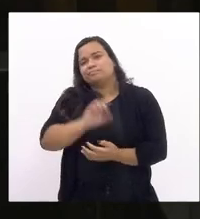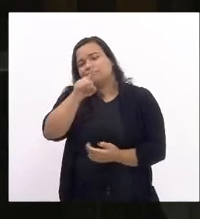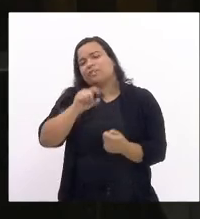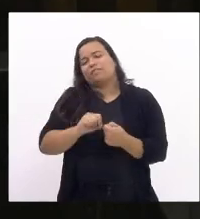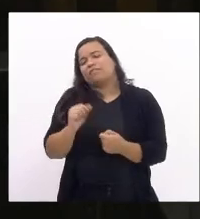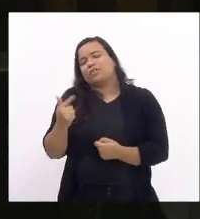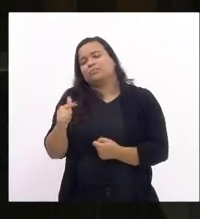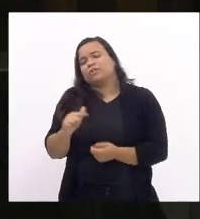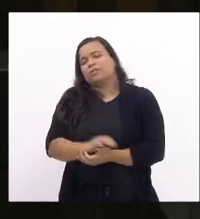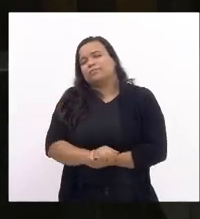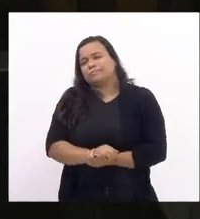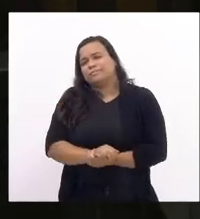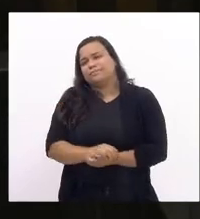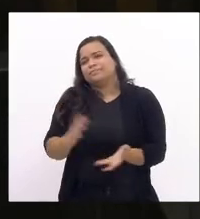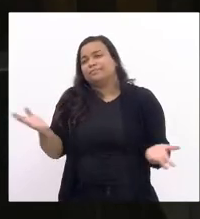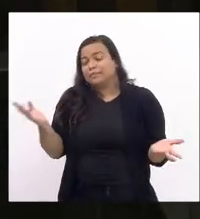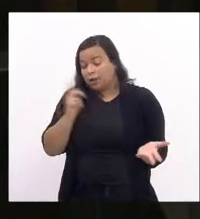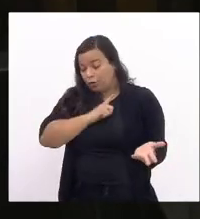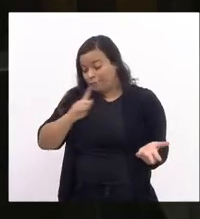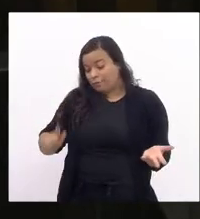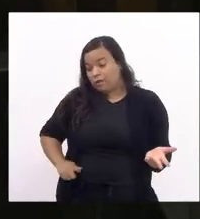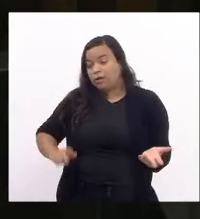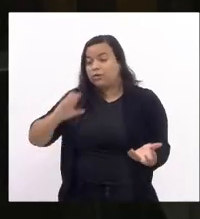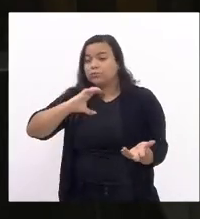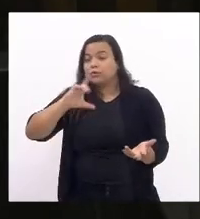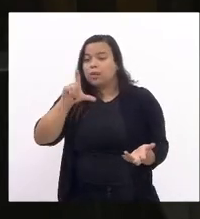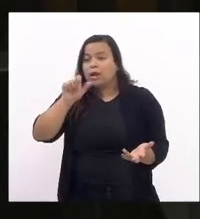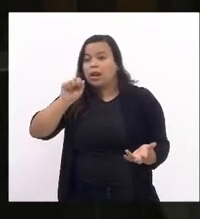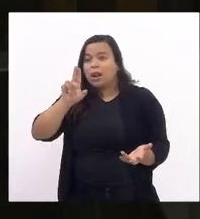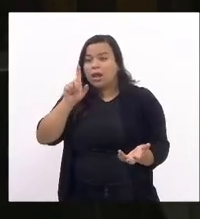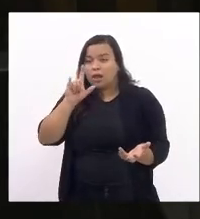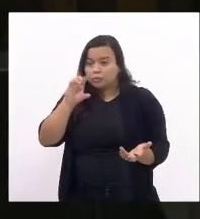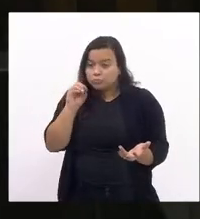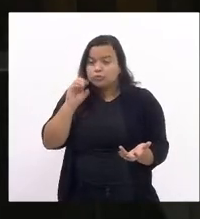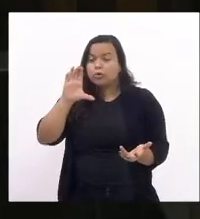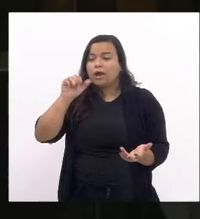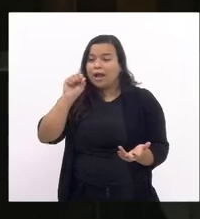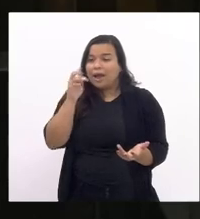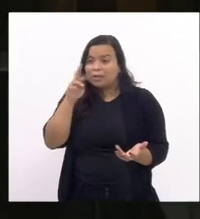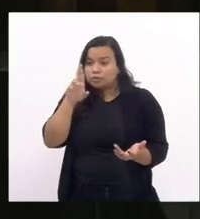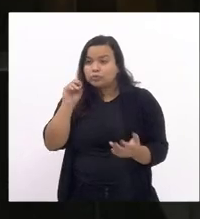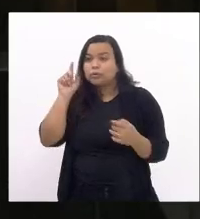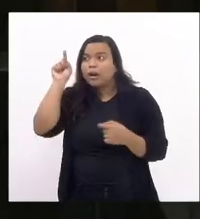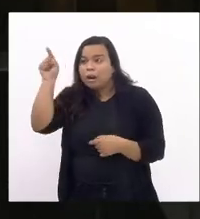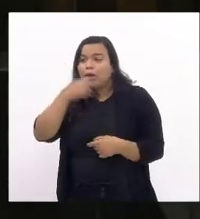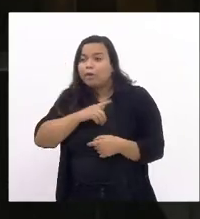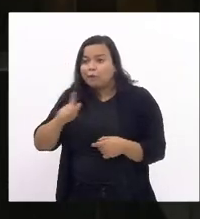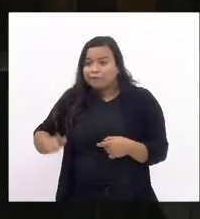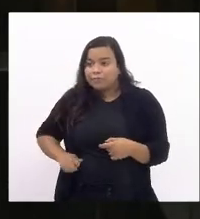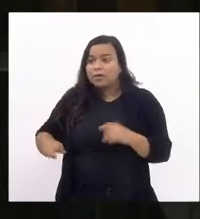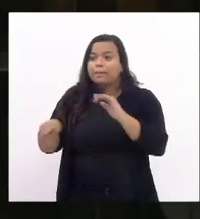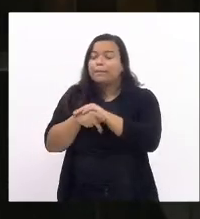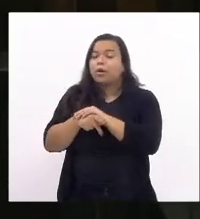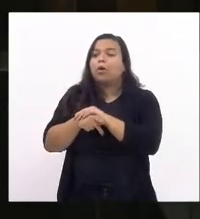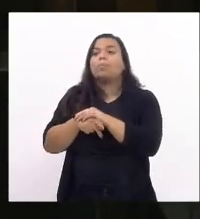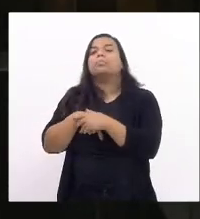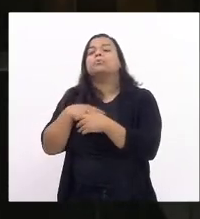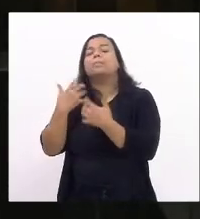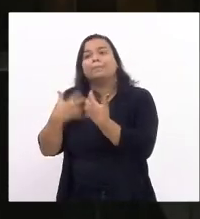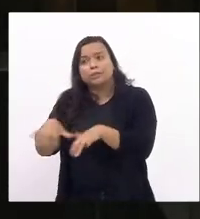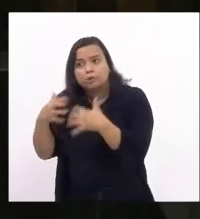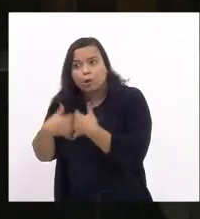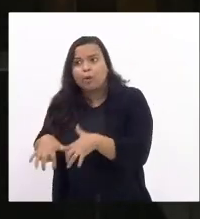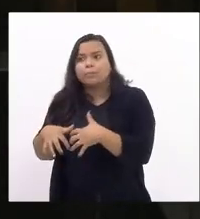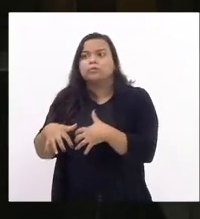feito. Então, o governador Cláudio Castro, o governo de Petrópolis, o governo da cidade do